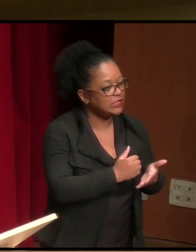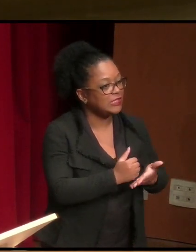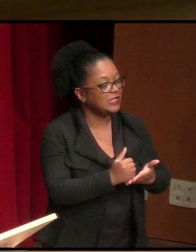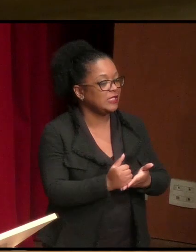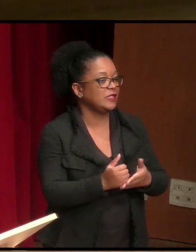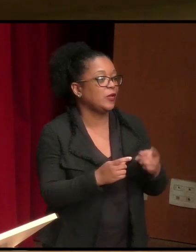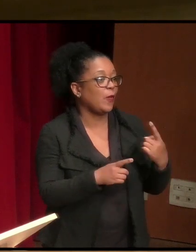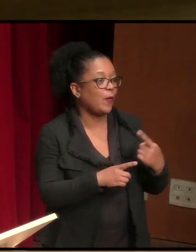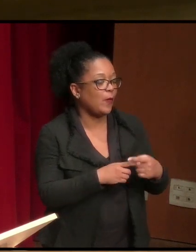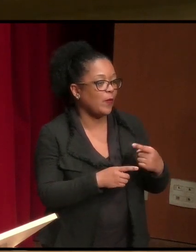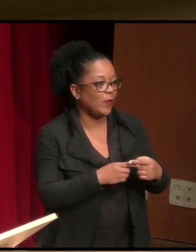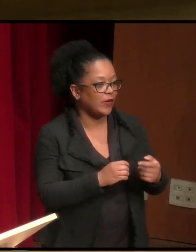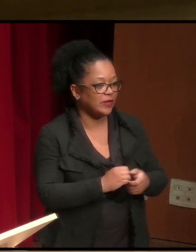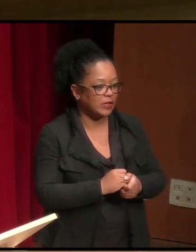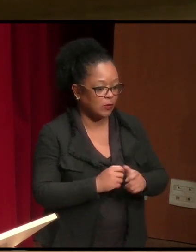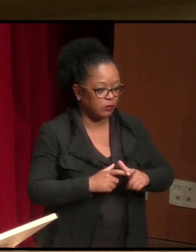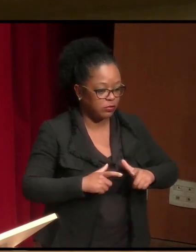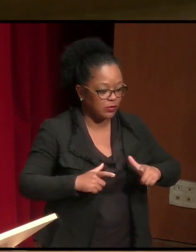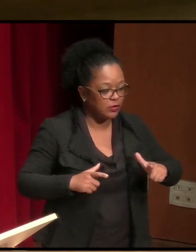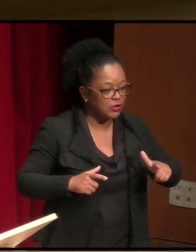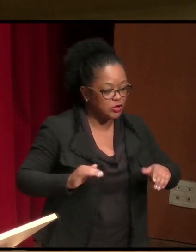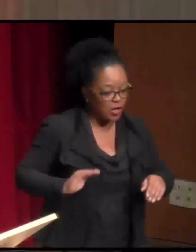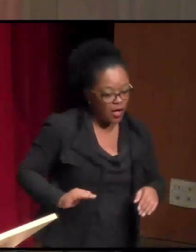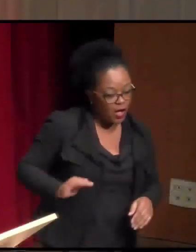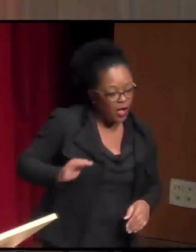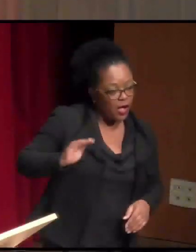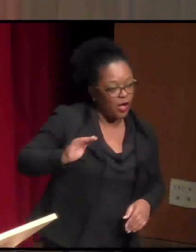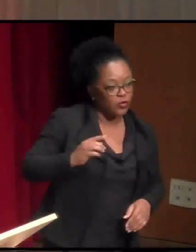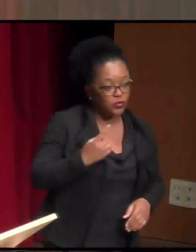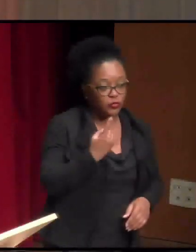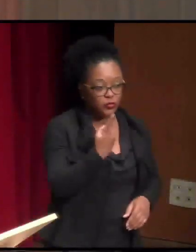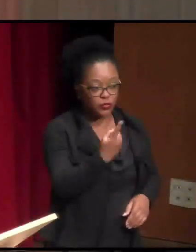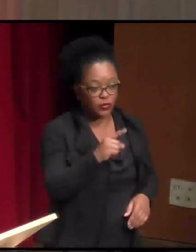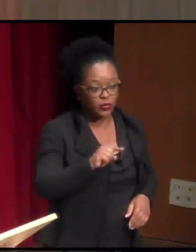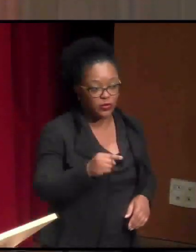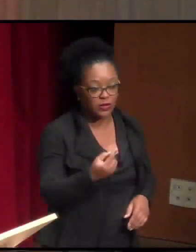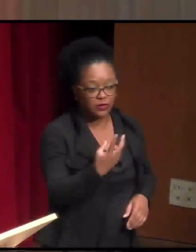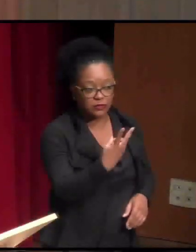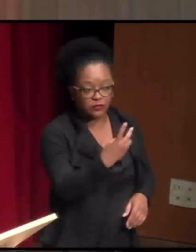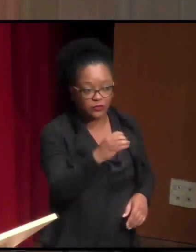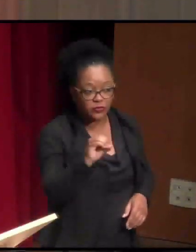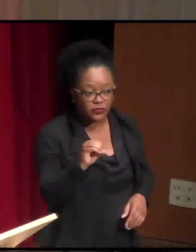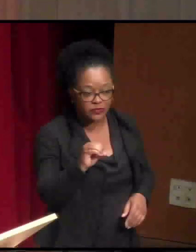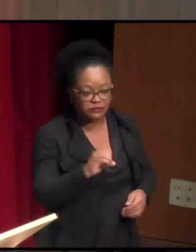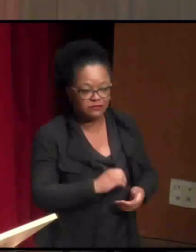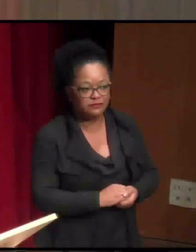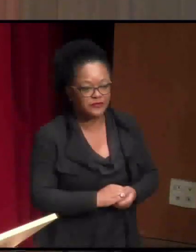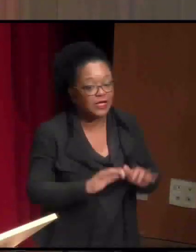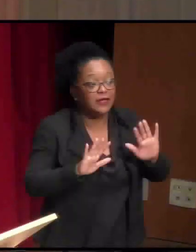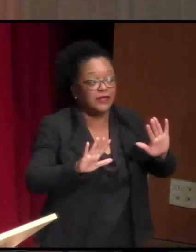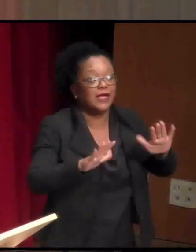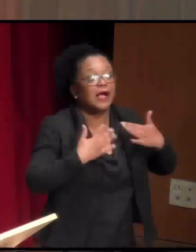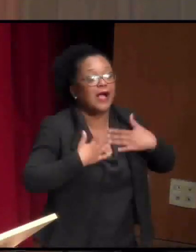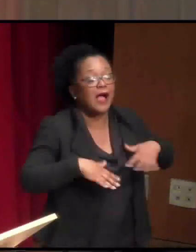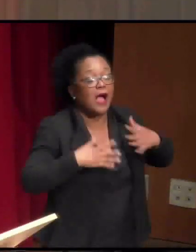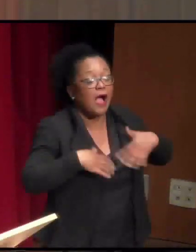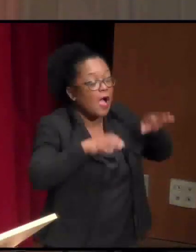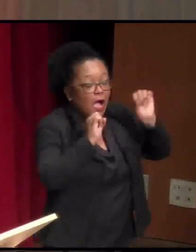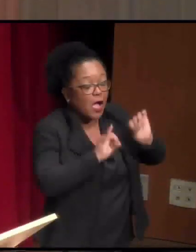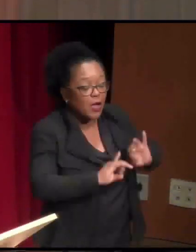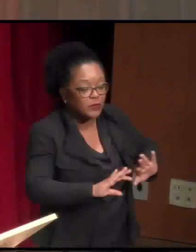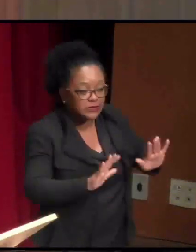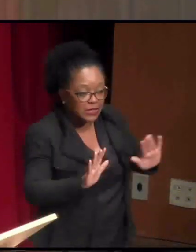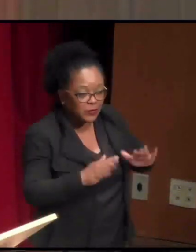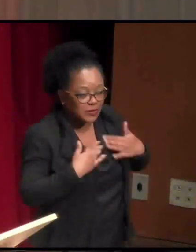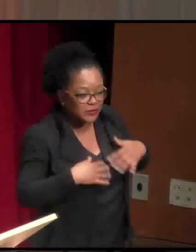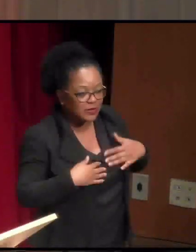bobagem, é 1,20m, né? Não, tem mais, e a Adriana está lá, vai dar detalhes no final. Vamos fazer um suspense aqui, hashtag suspense agora. Ah,